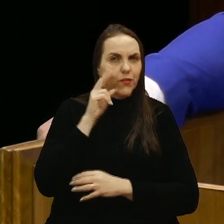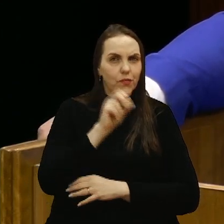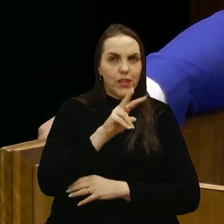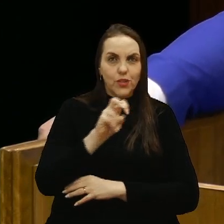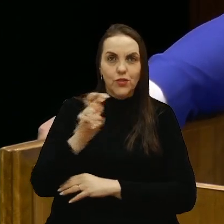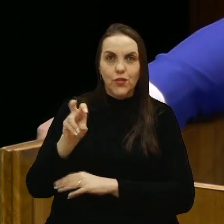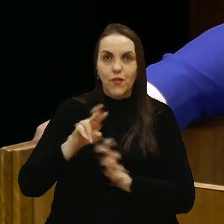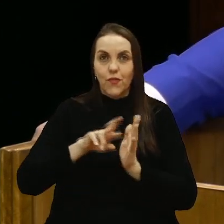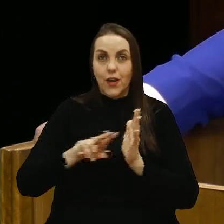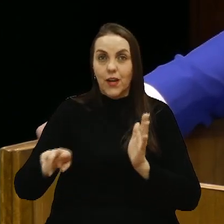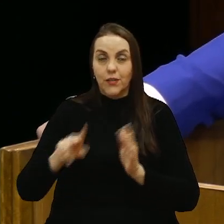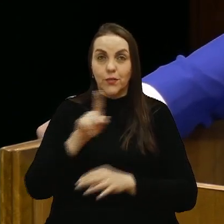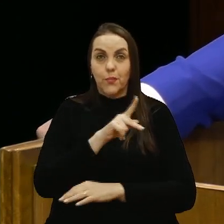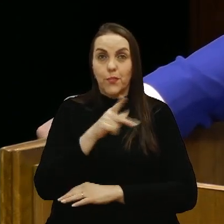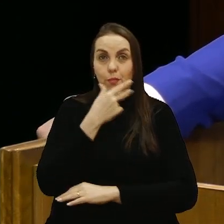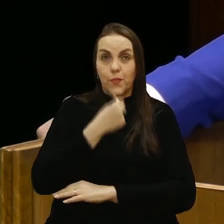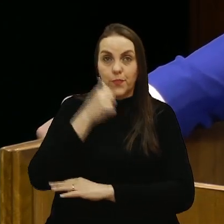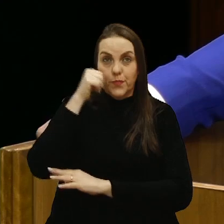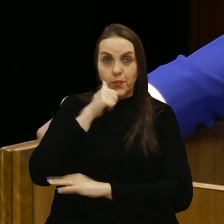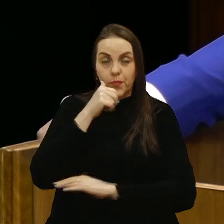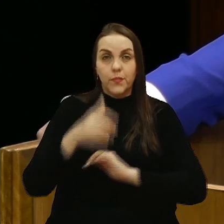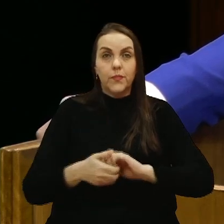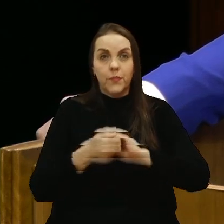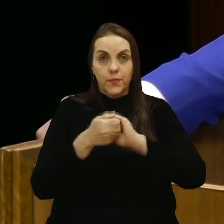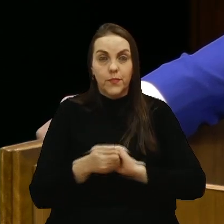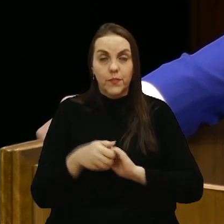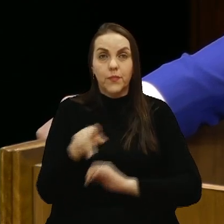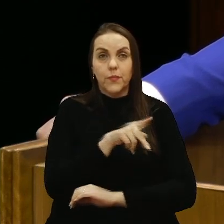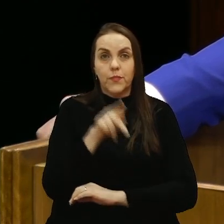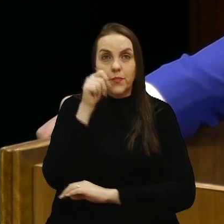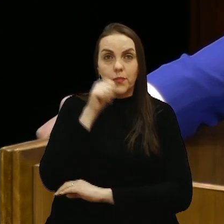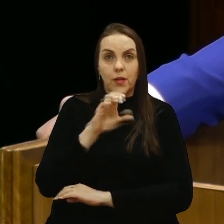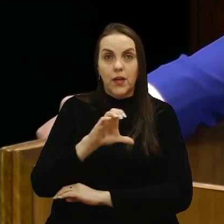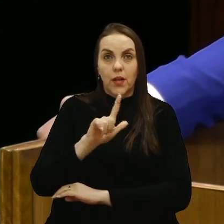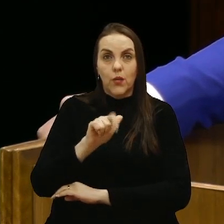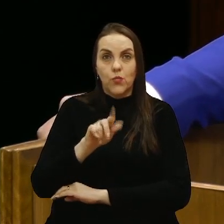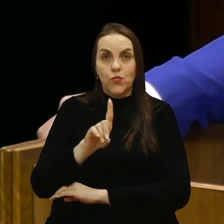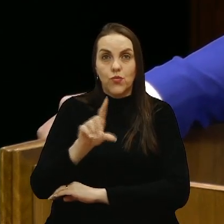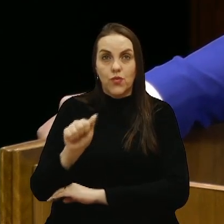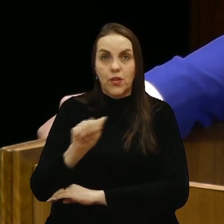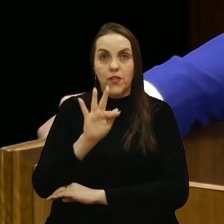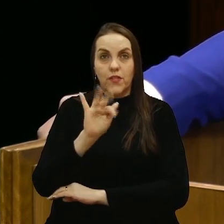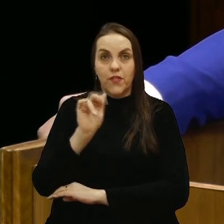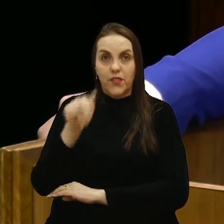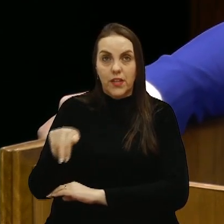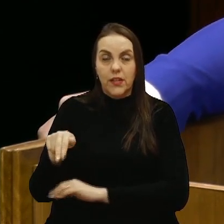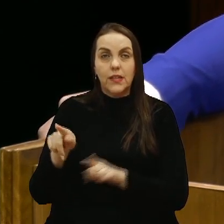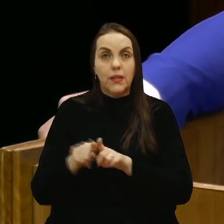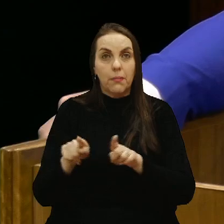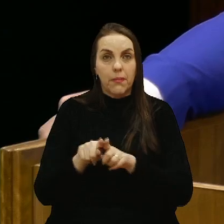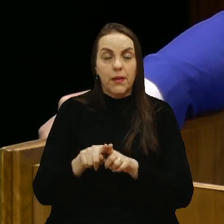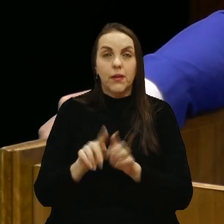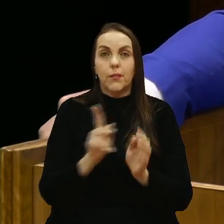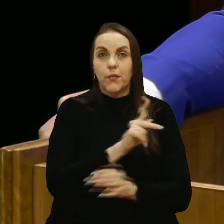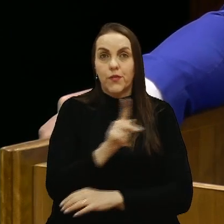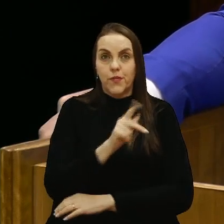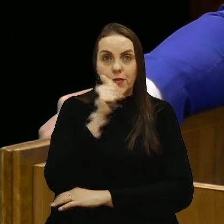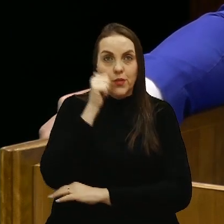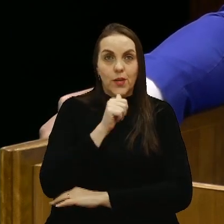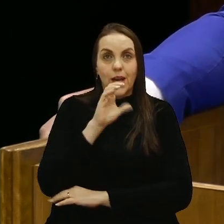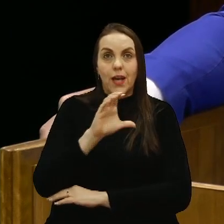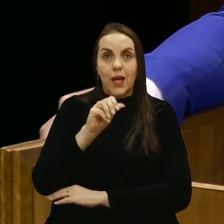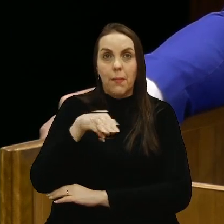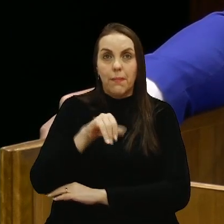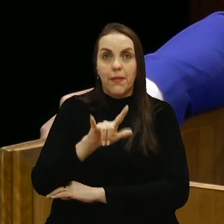cumprimentando duas professoras, a professora Cláudia Fim e a professora Camila Marcarini, colegas do movimento